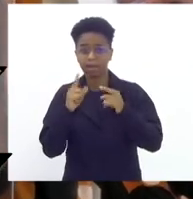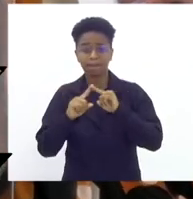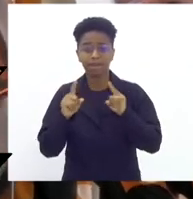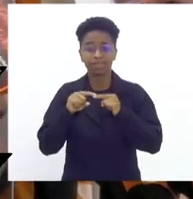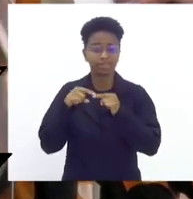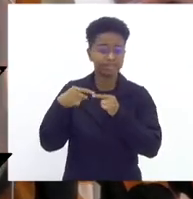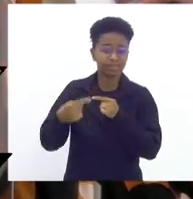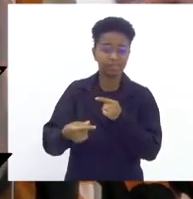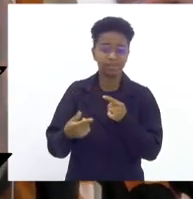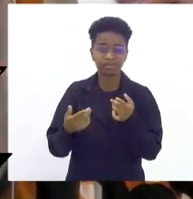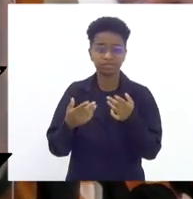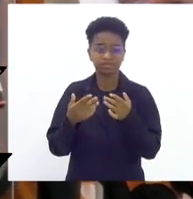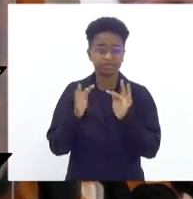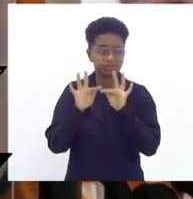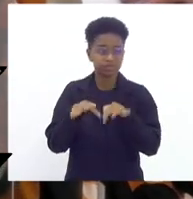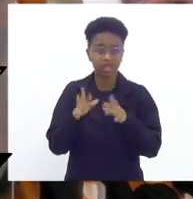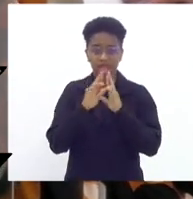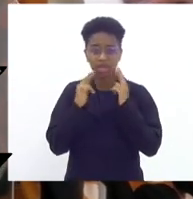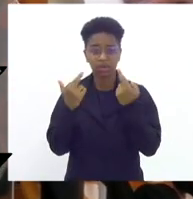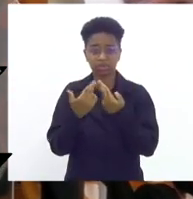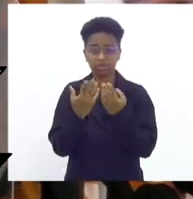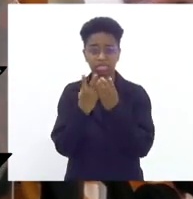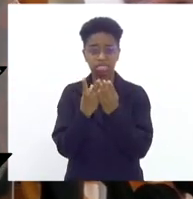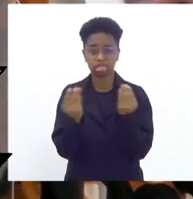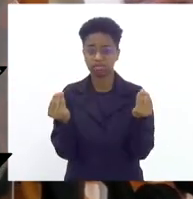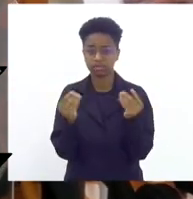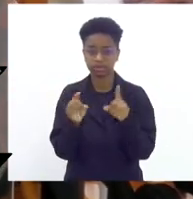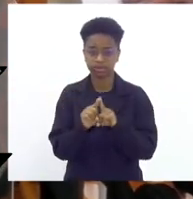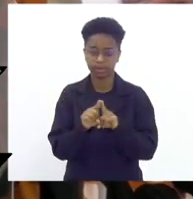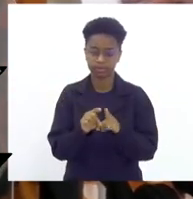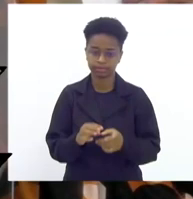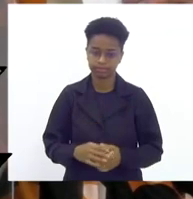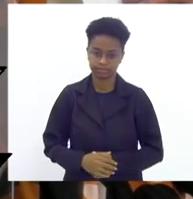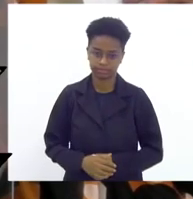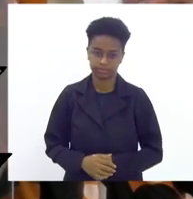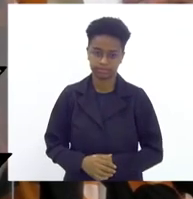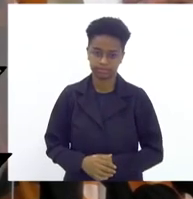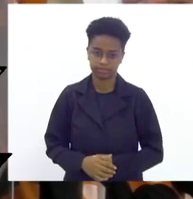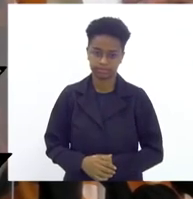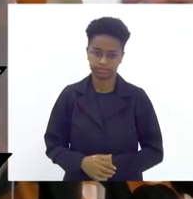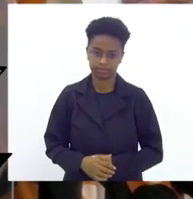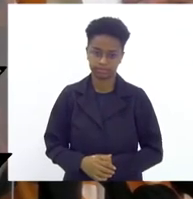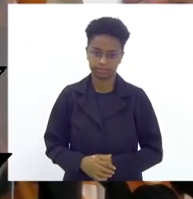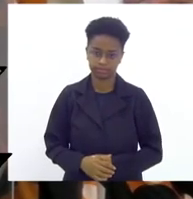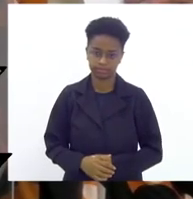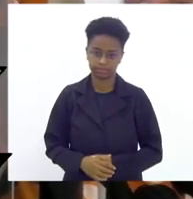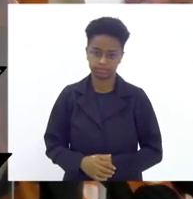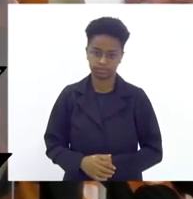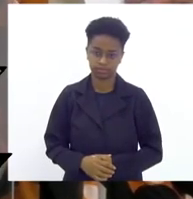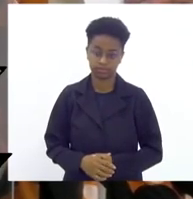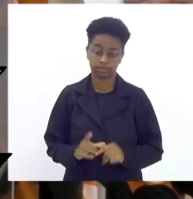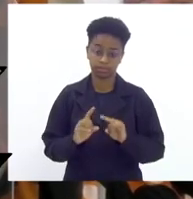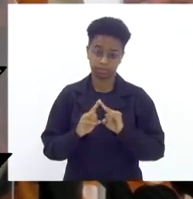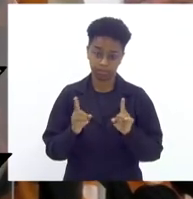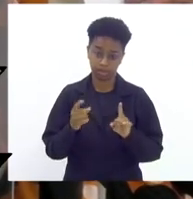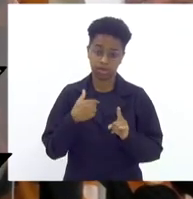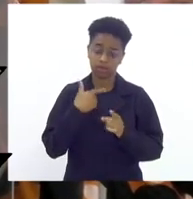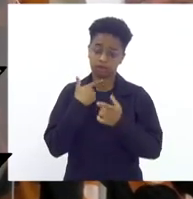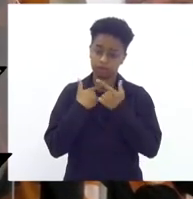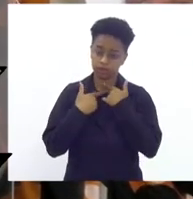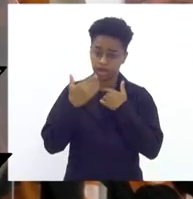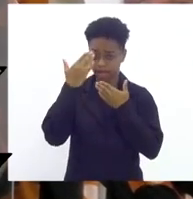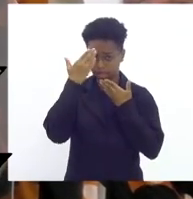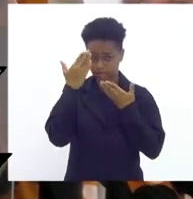acaba também mas quero agradecer todo mundo